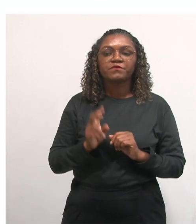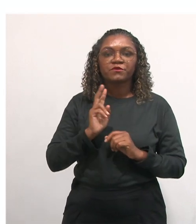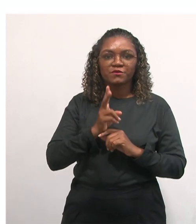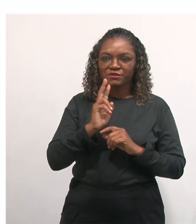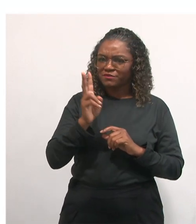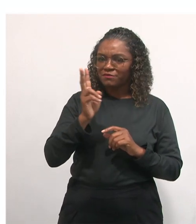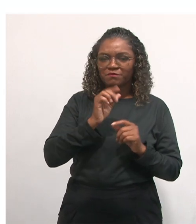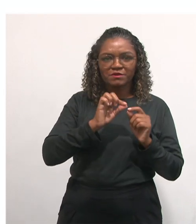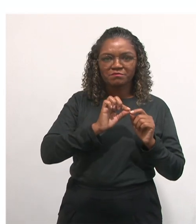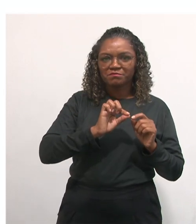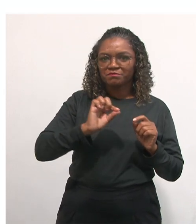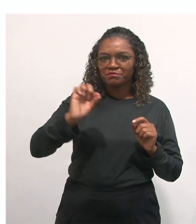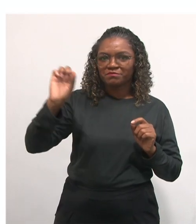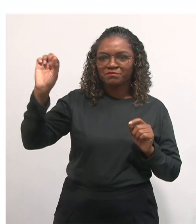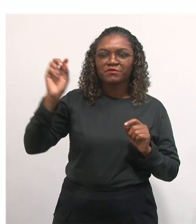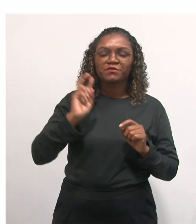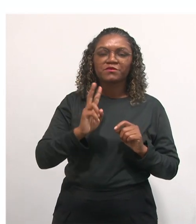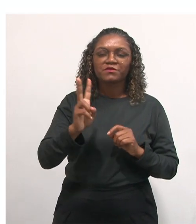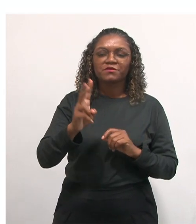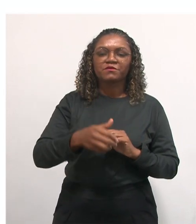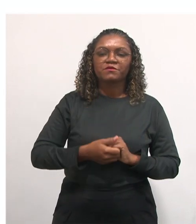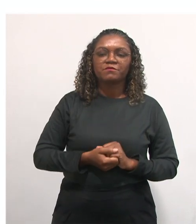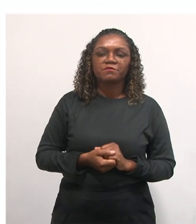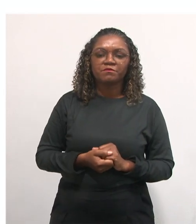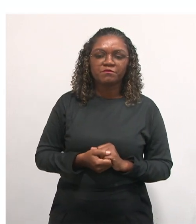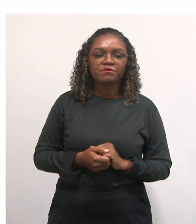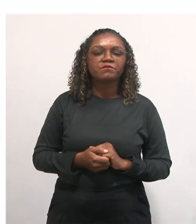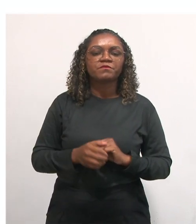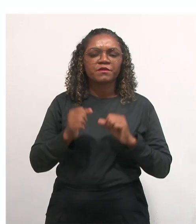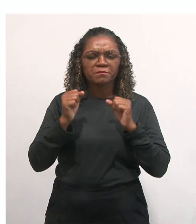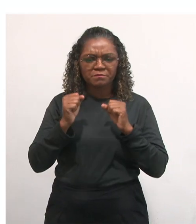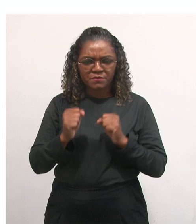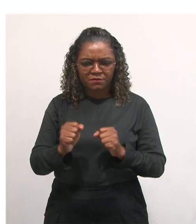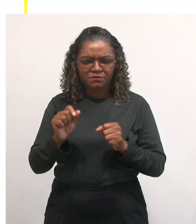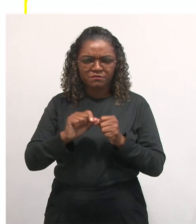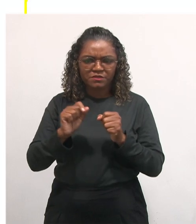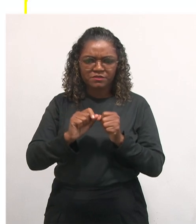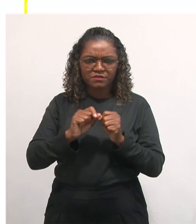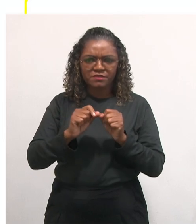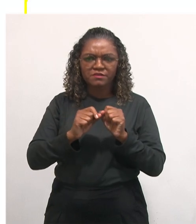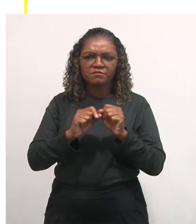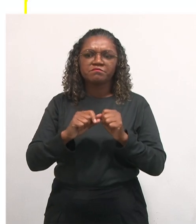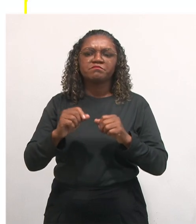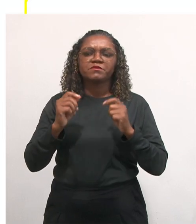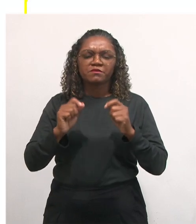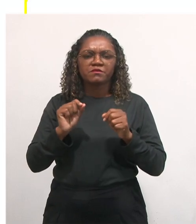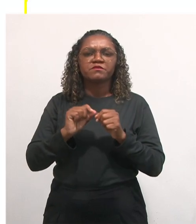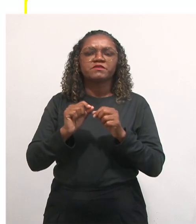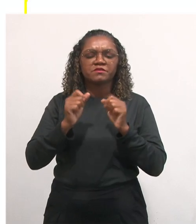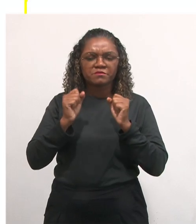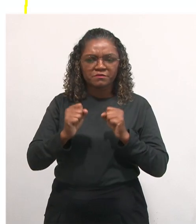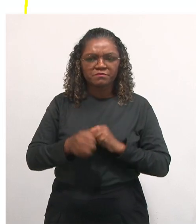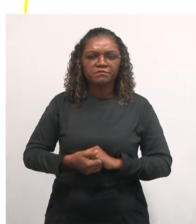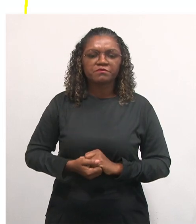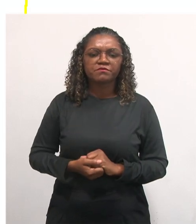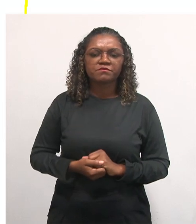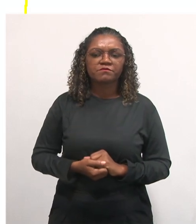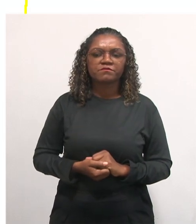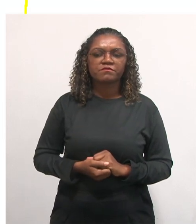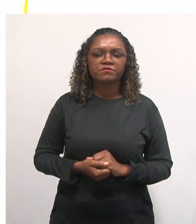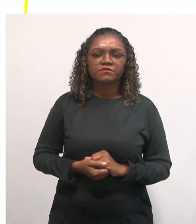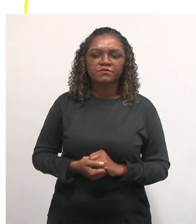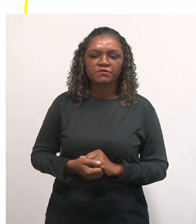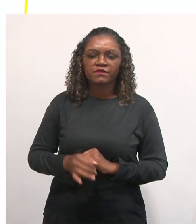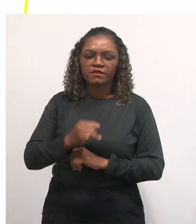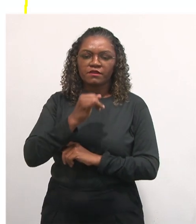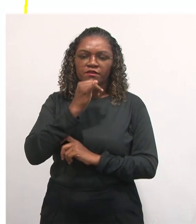continua, ok? Se ela continua aqui, eu posso fazer essas projeções aqui, ó. Se tirou o x aqui, aqui,